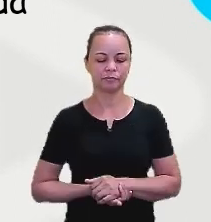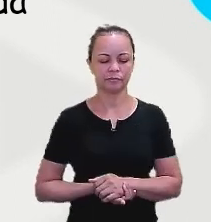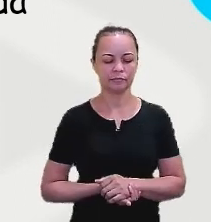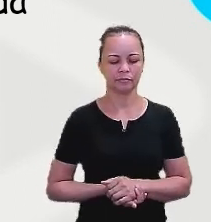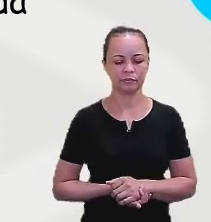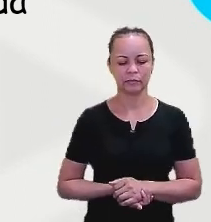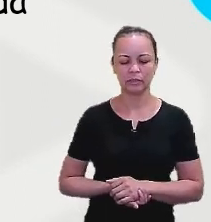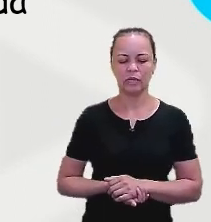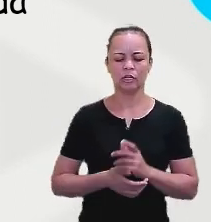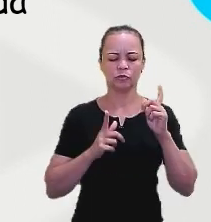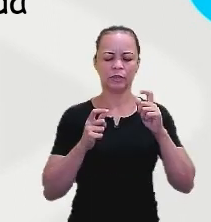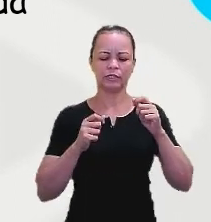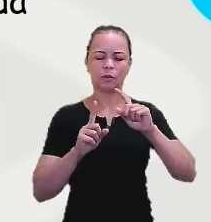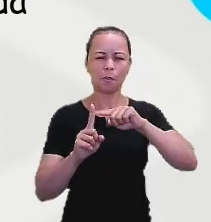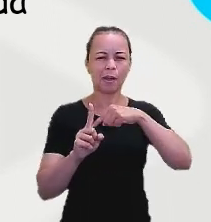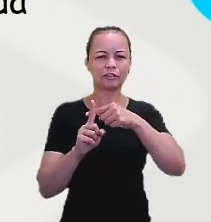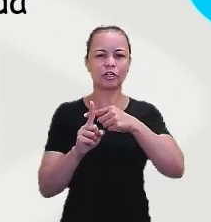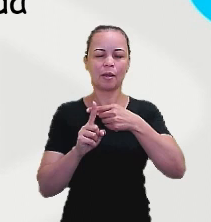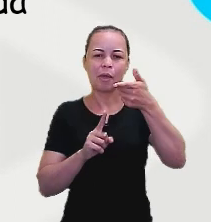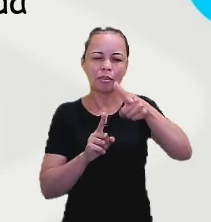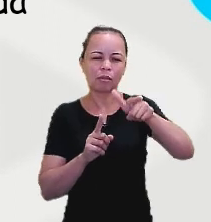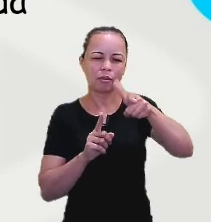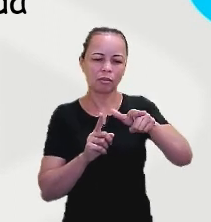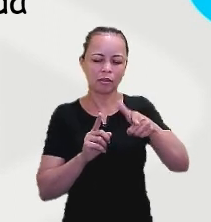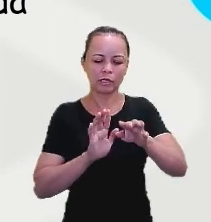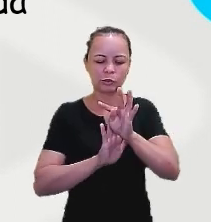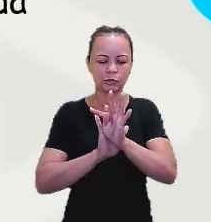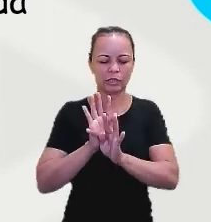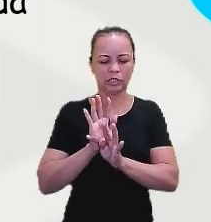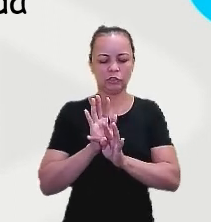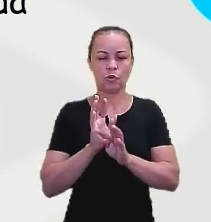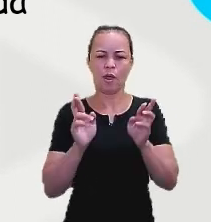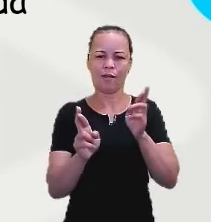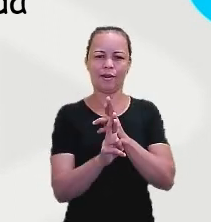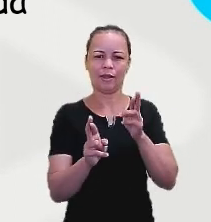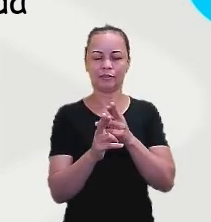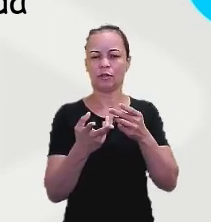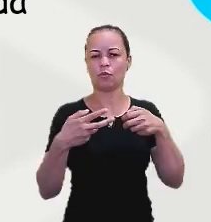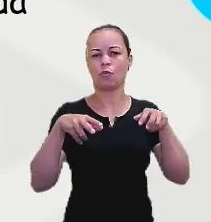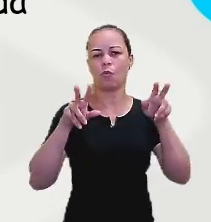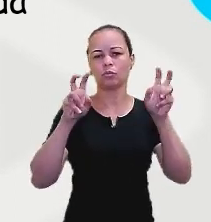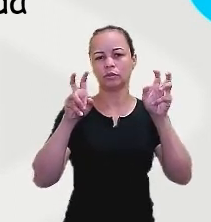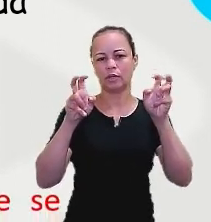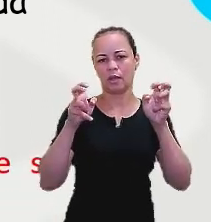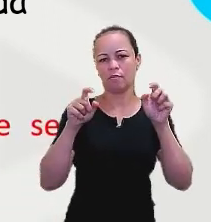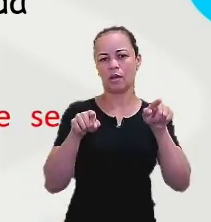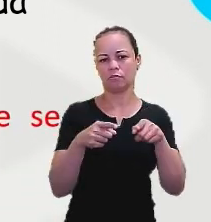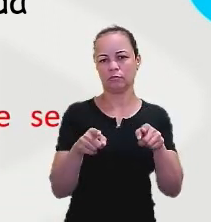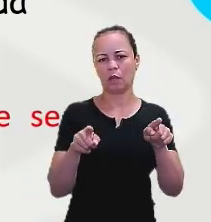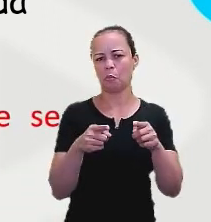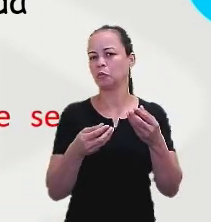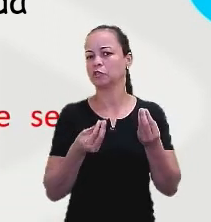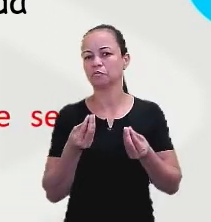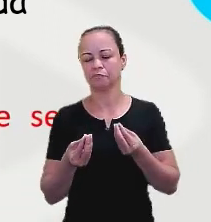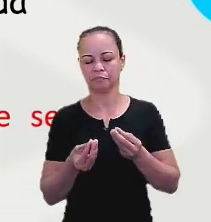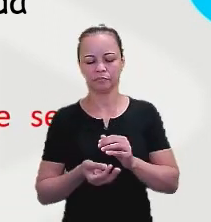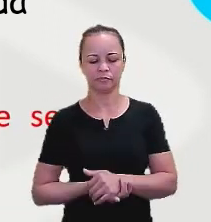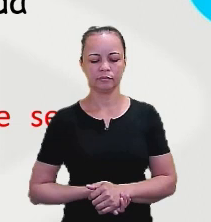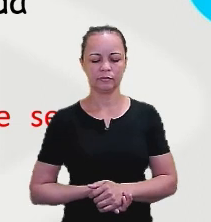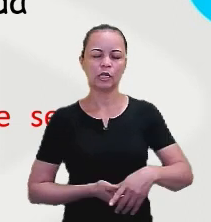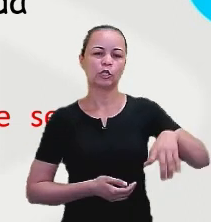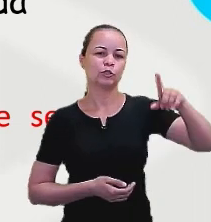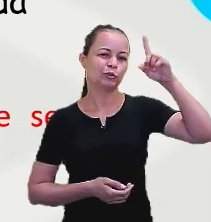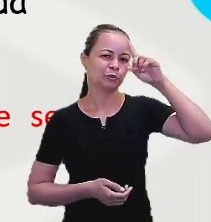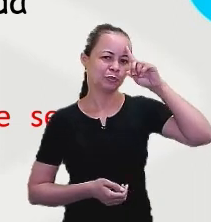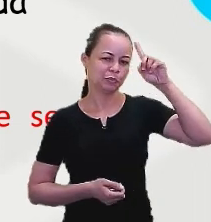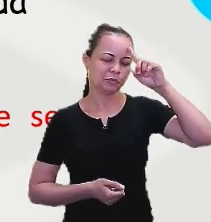se repete no texto? E qual é a relação dessa palavra com o tema da música? Então, ó, todo dia, né?